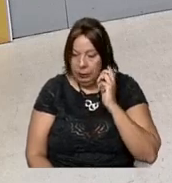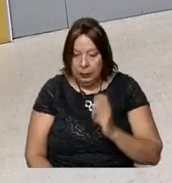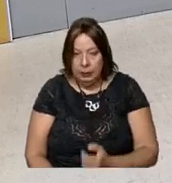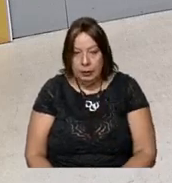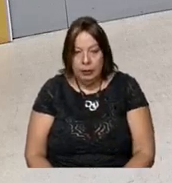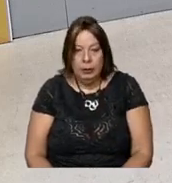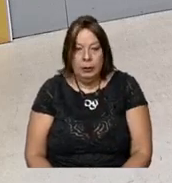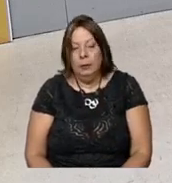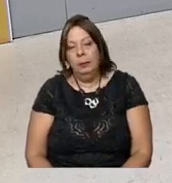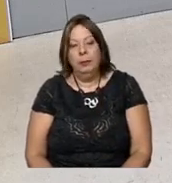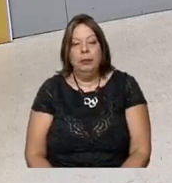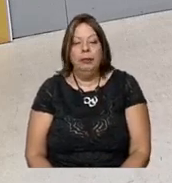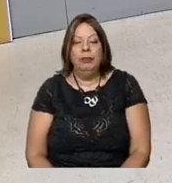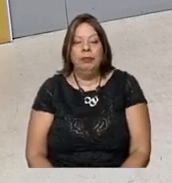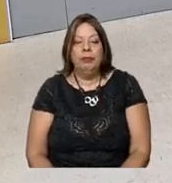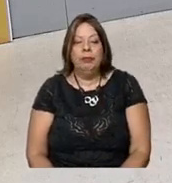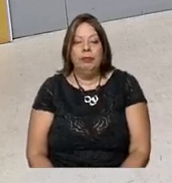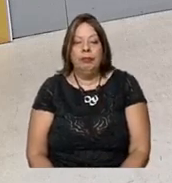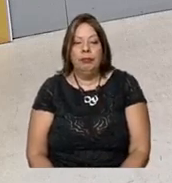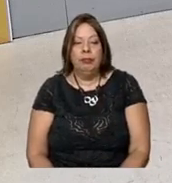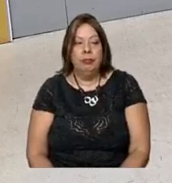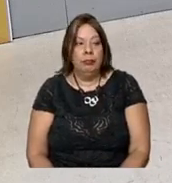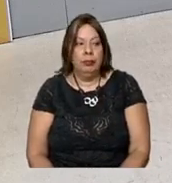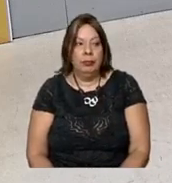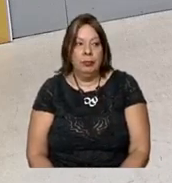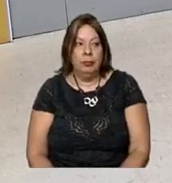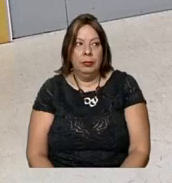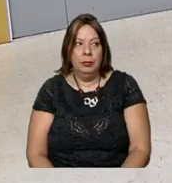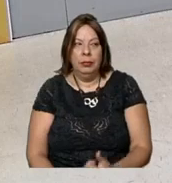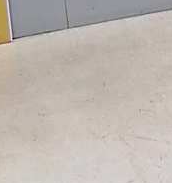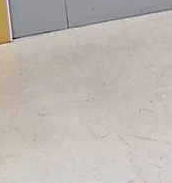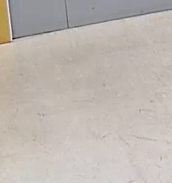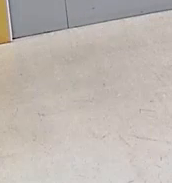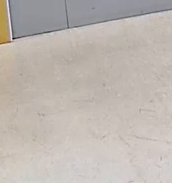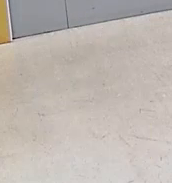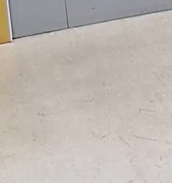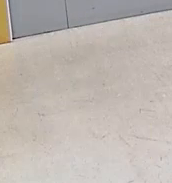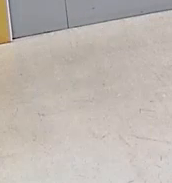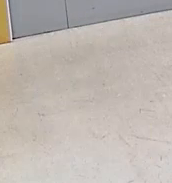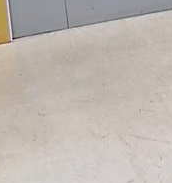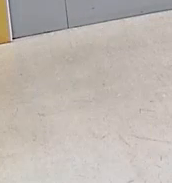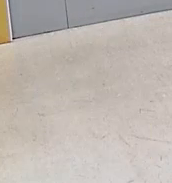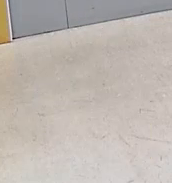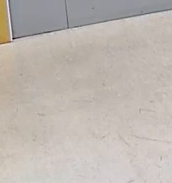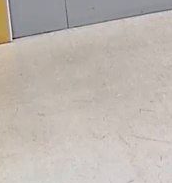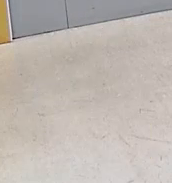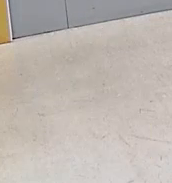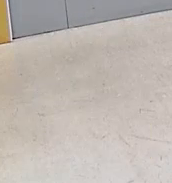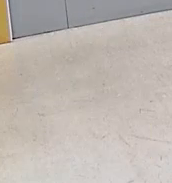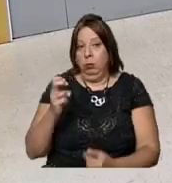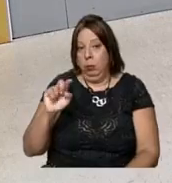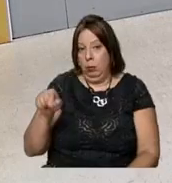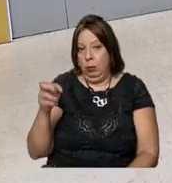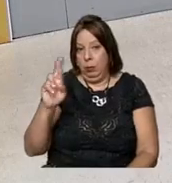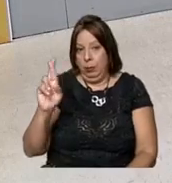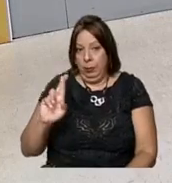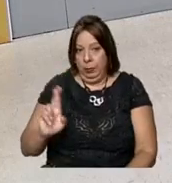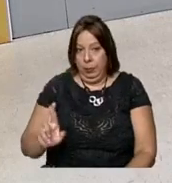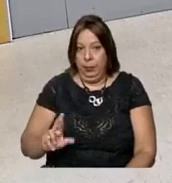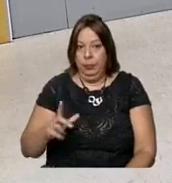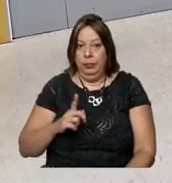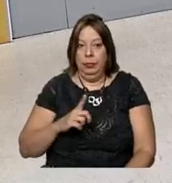12, que bom, hein, 12, marcou 12, estamos no primeiro prêmio, R$5.000, o nosso queridinho. Chegando